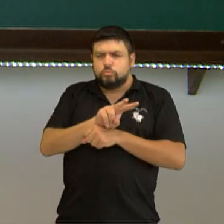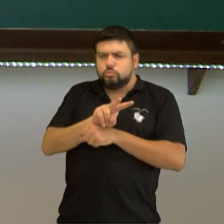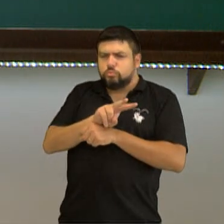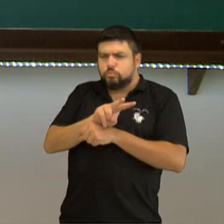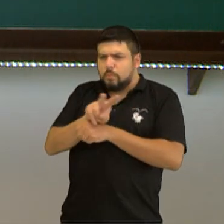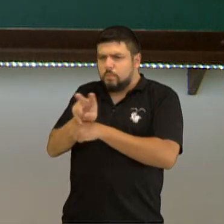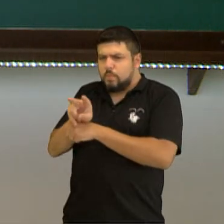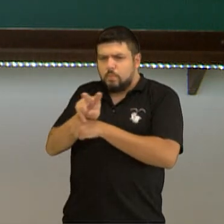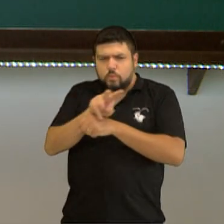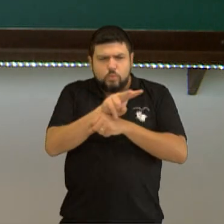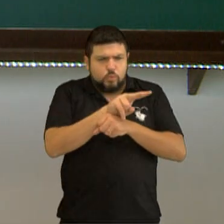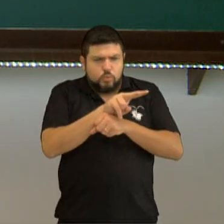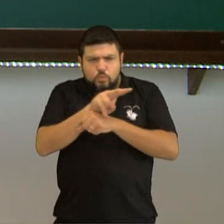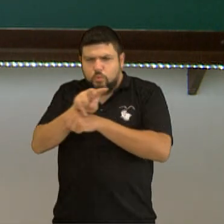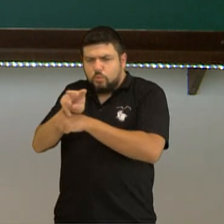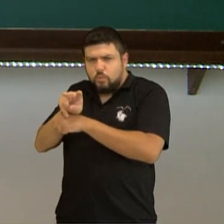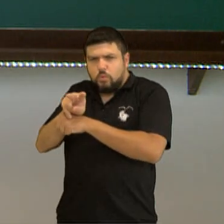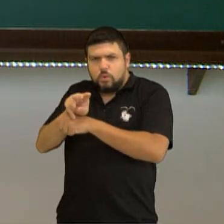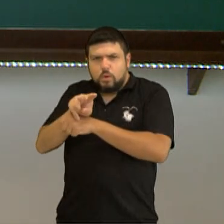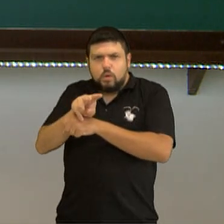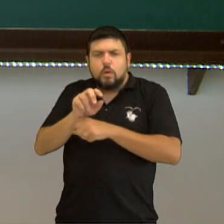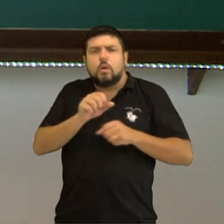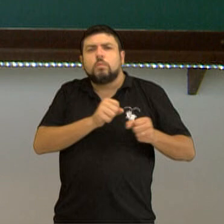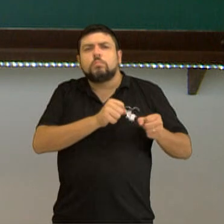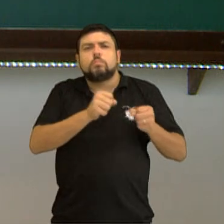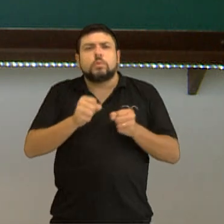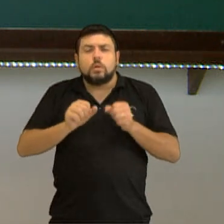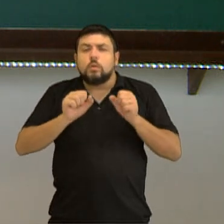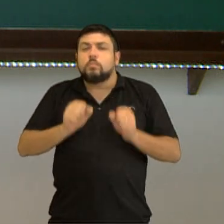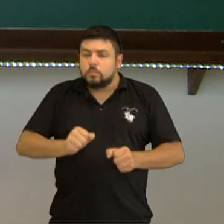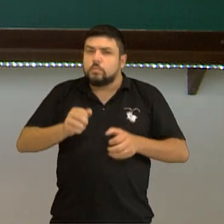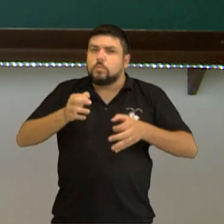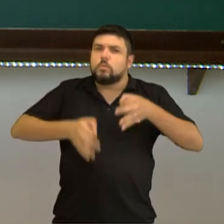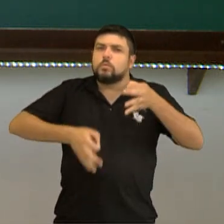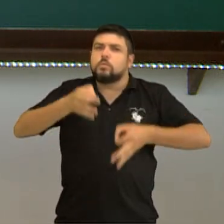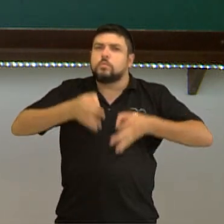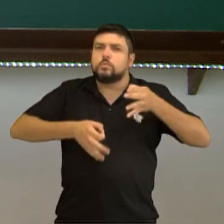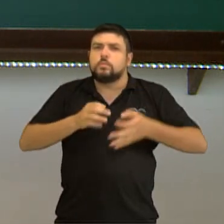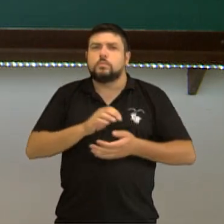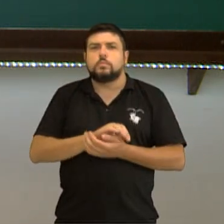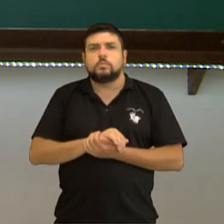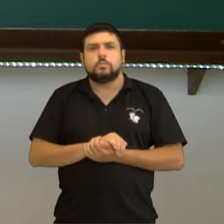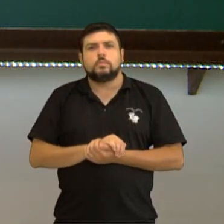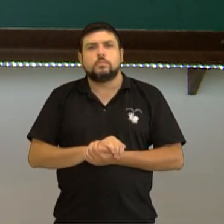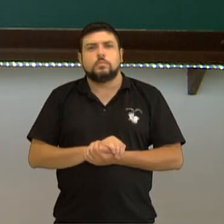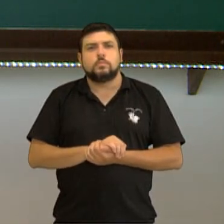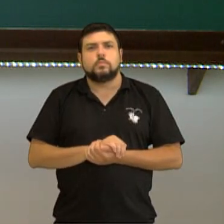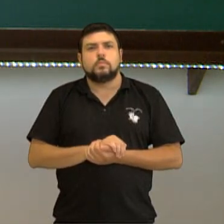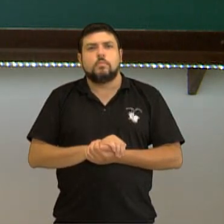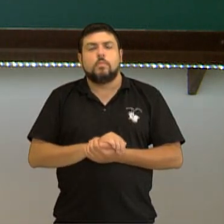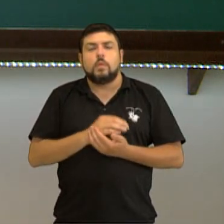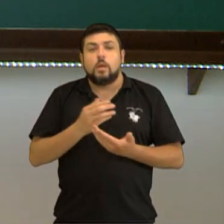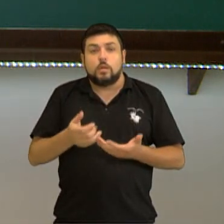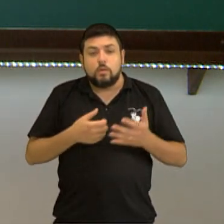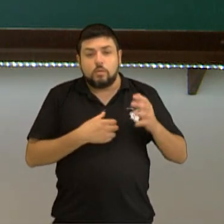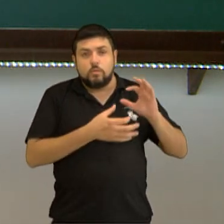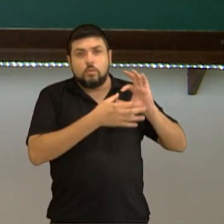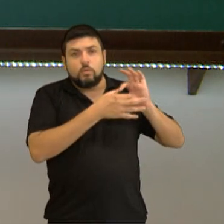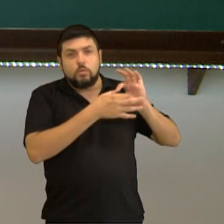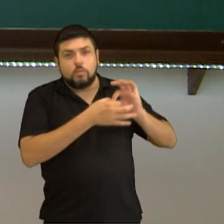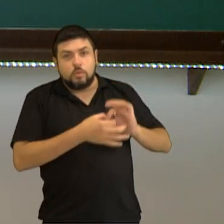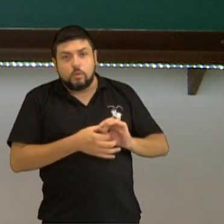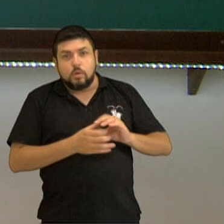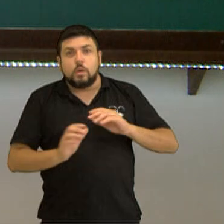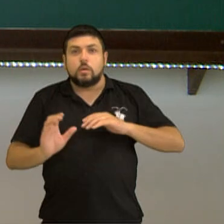processo. Bacana, pessoal? São as funções sociais, que são, né, contextualizados e garantidos por nossa